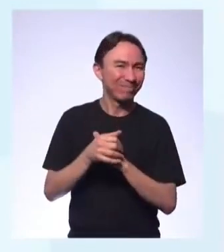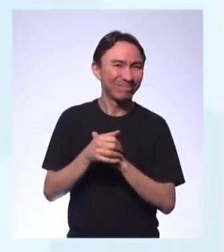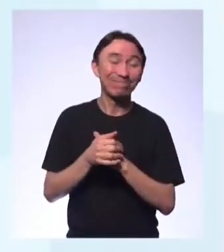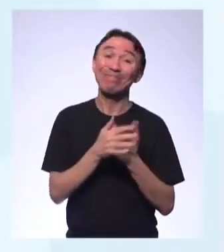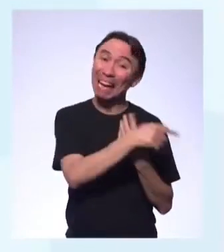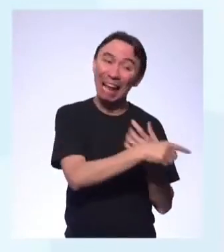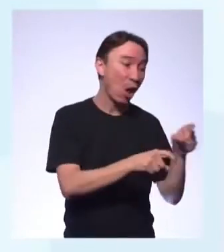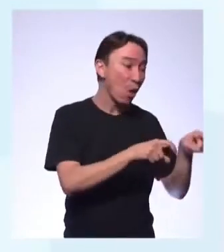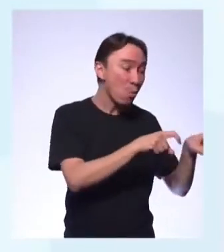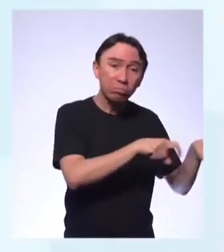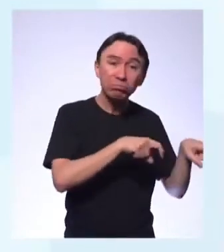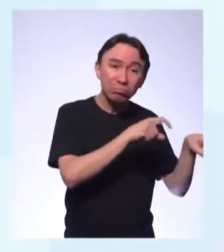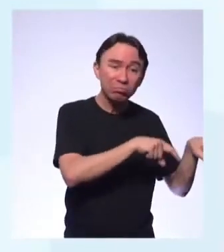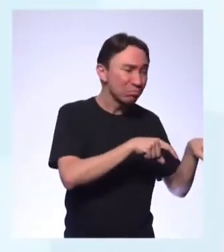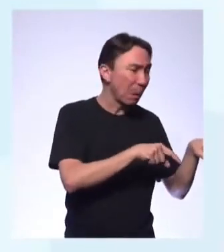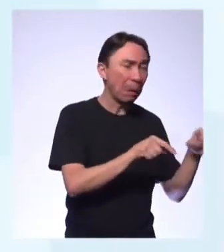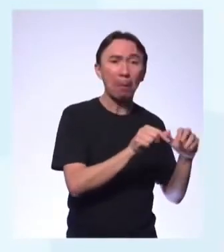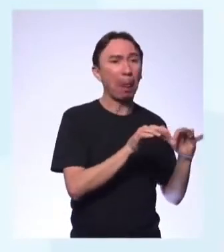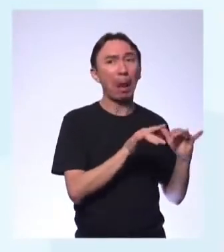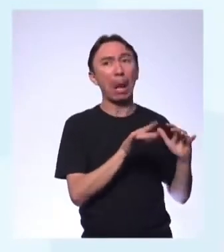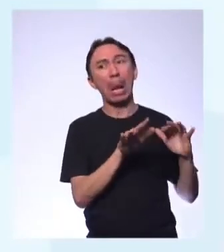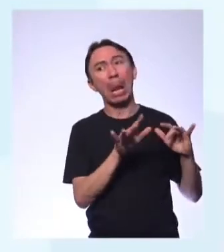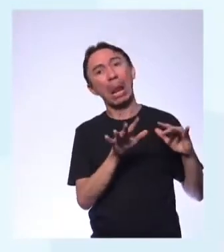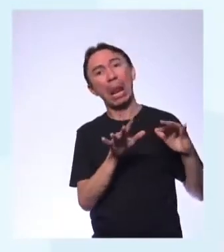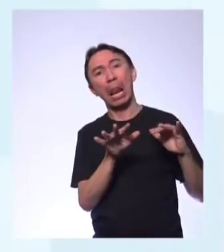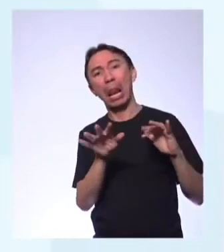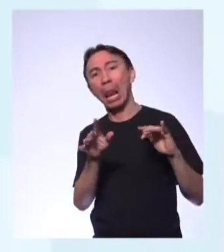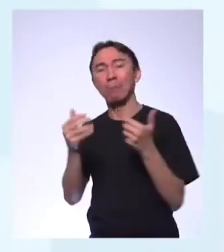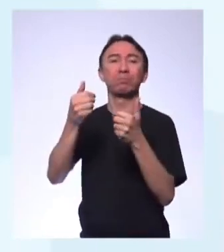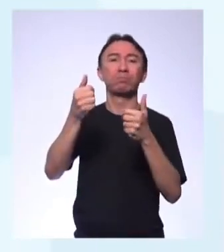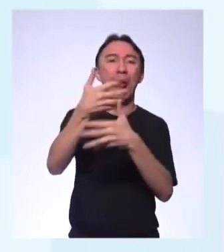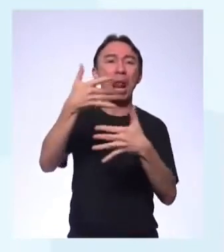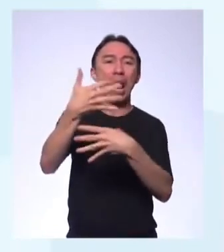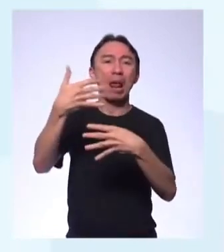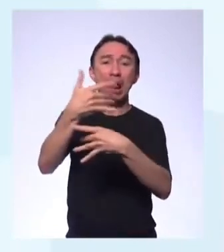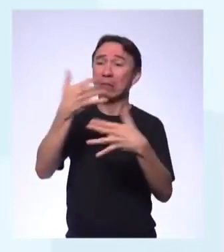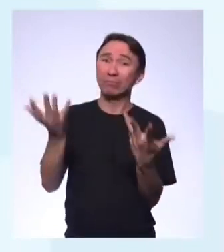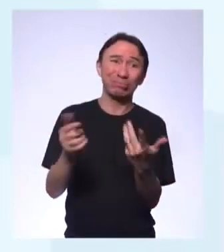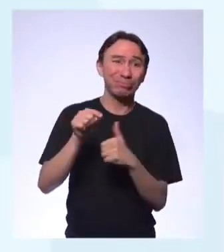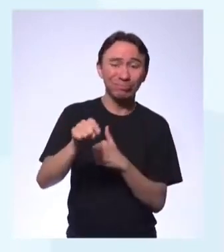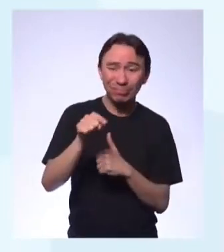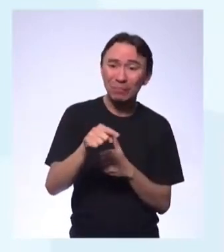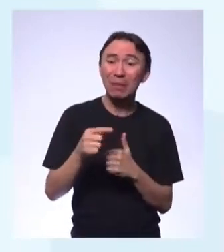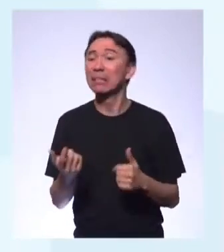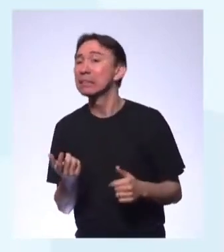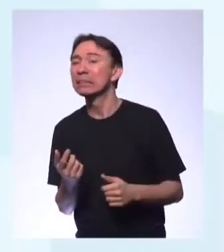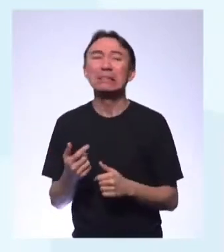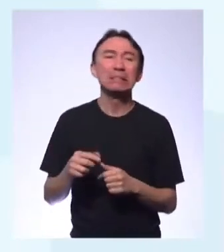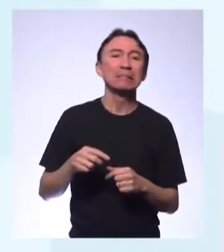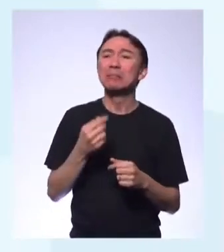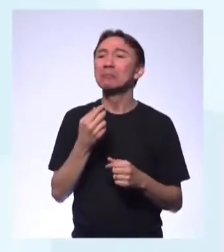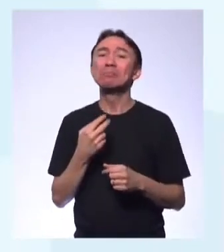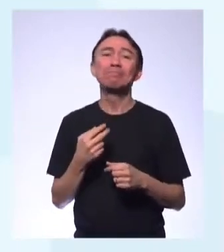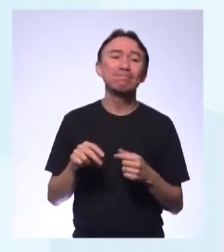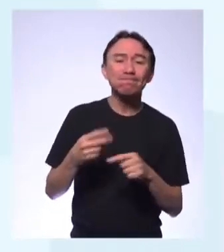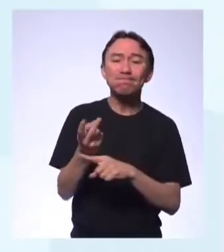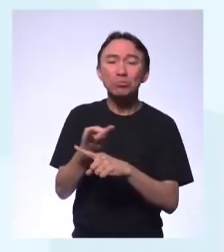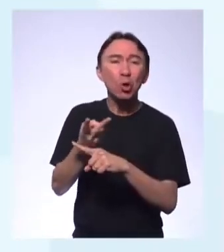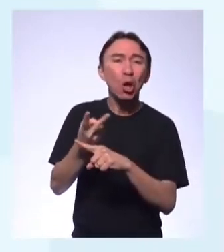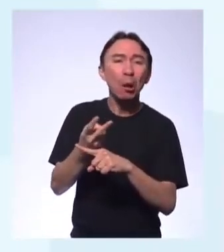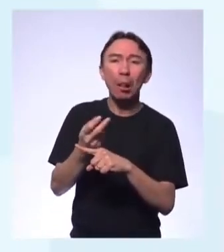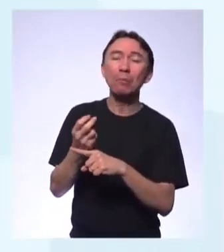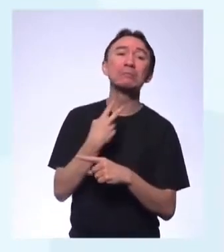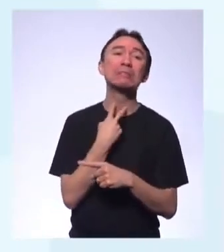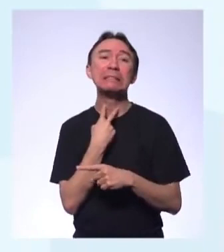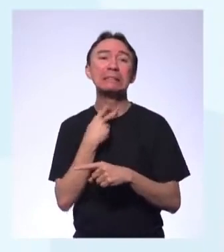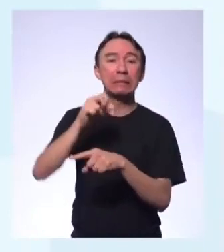rural, né? Então, as pessoas desempregadas saem do campo, vão procurar emprego nas cidades. E na